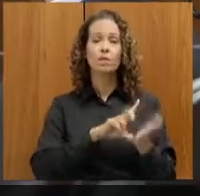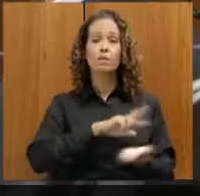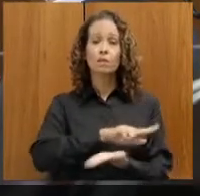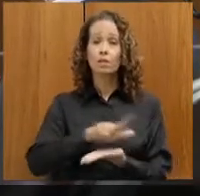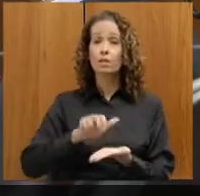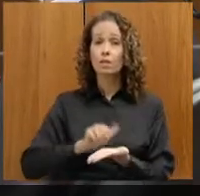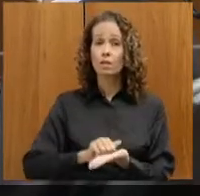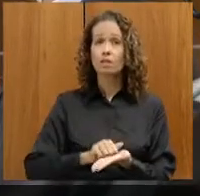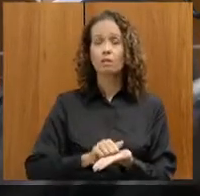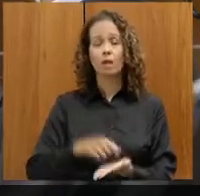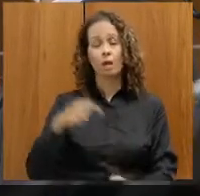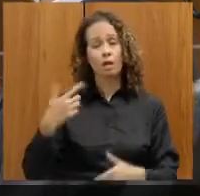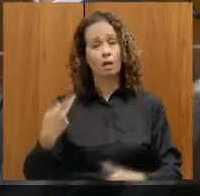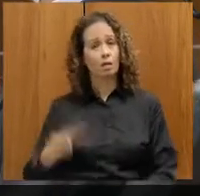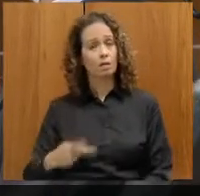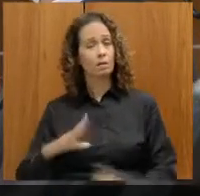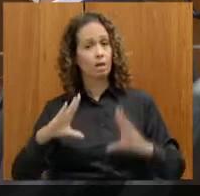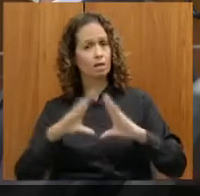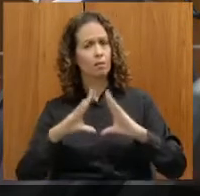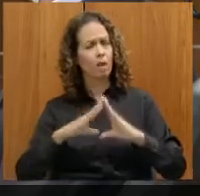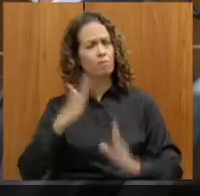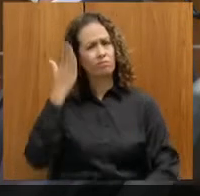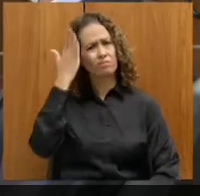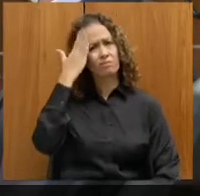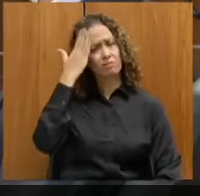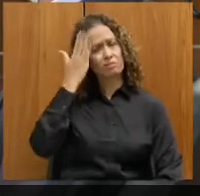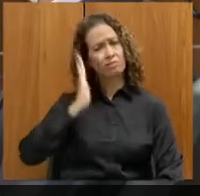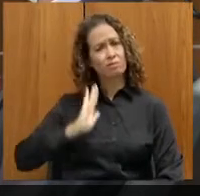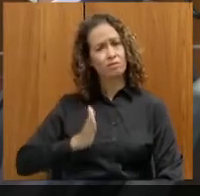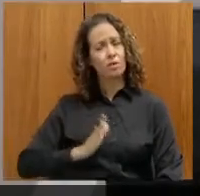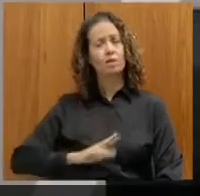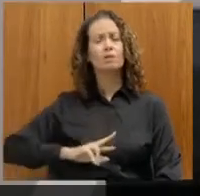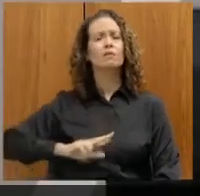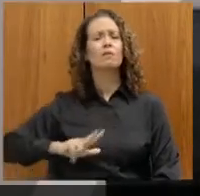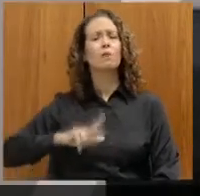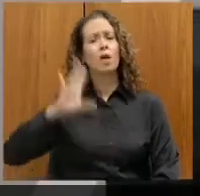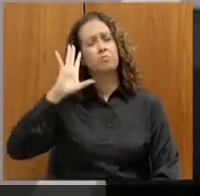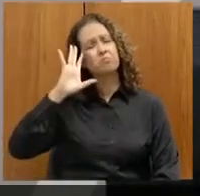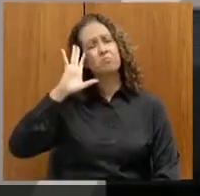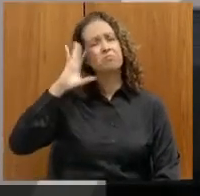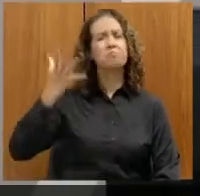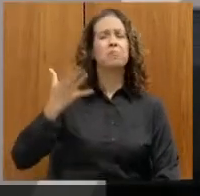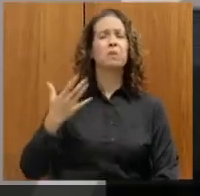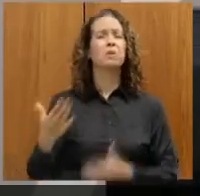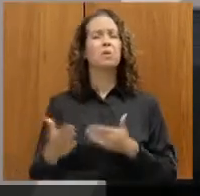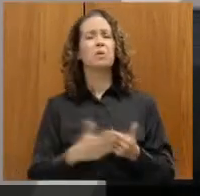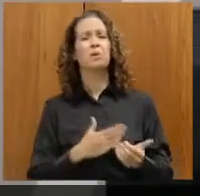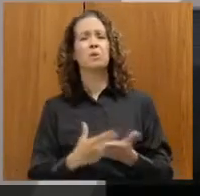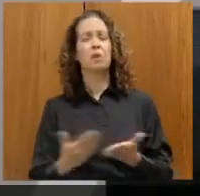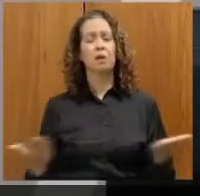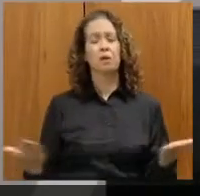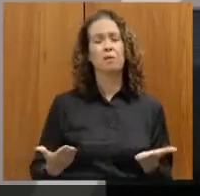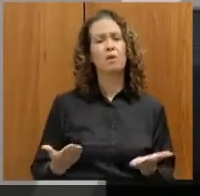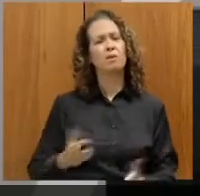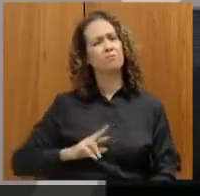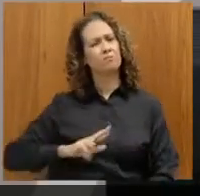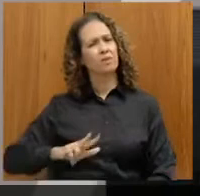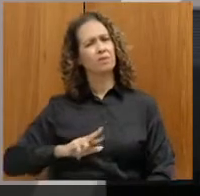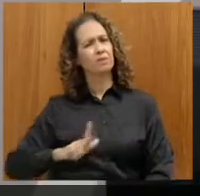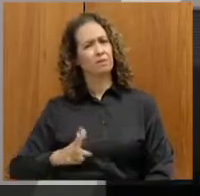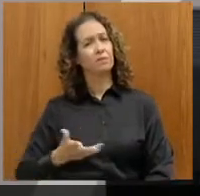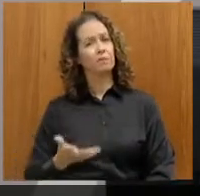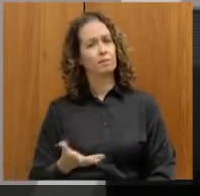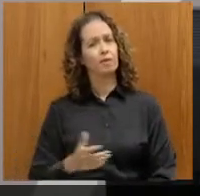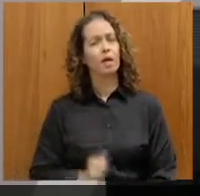de conhecimento dessa casa não é uma decisão arbitrária de agora né